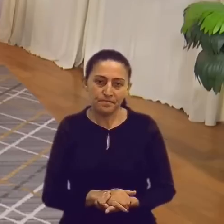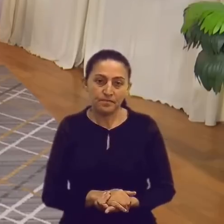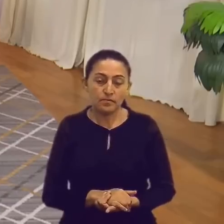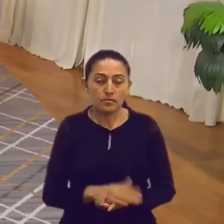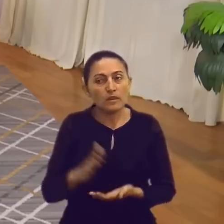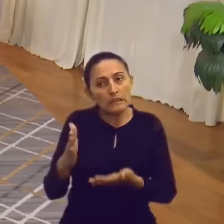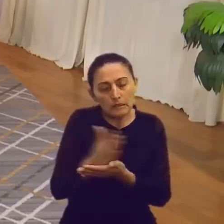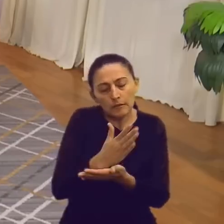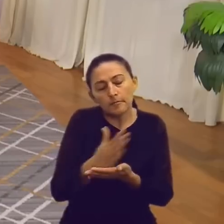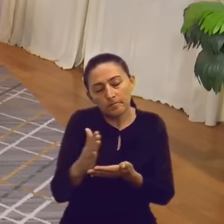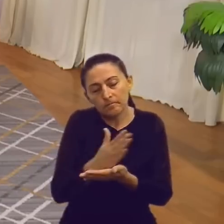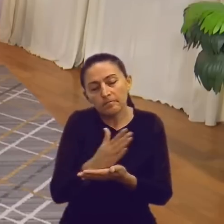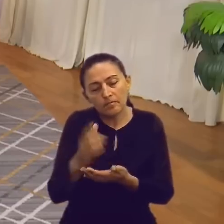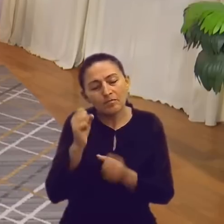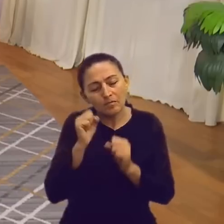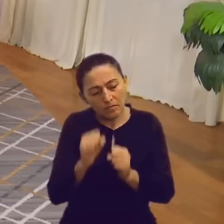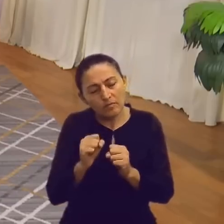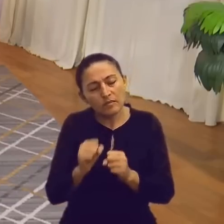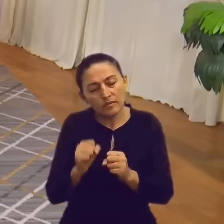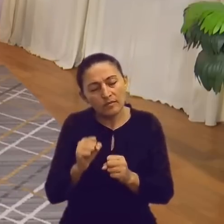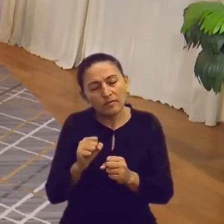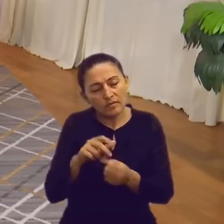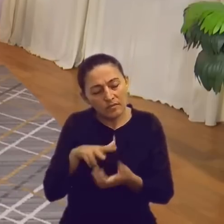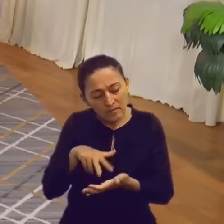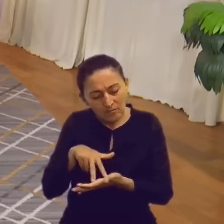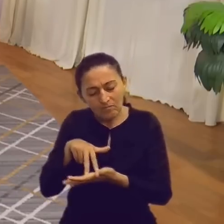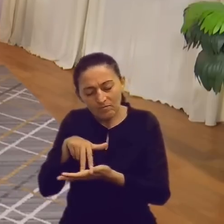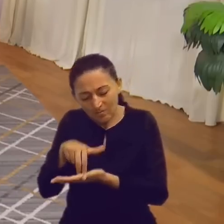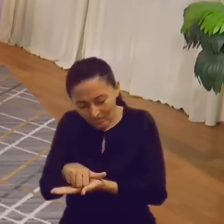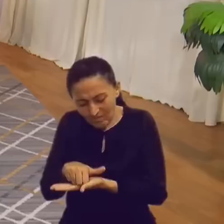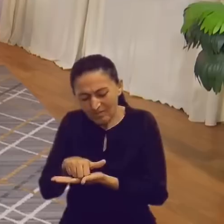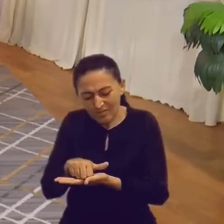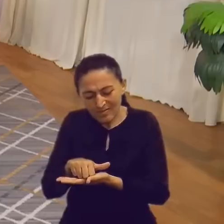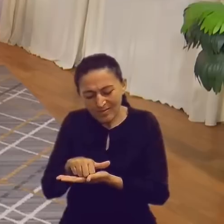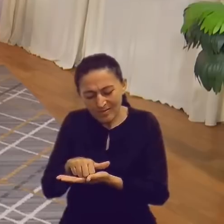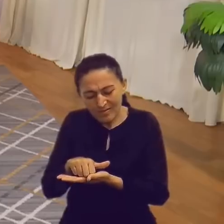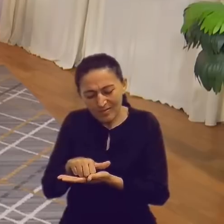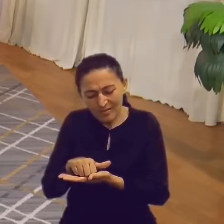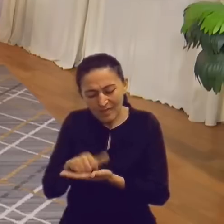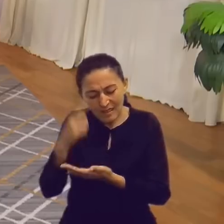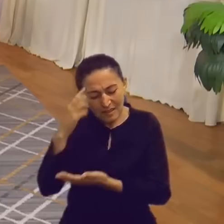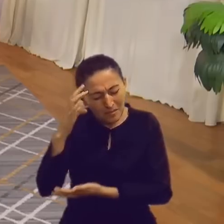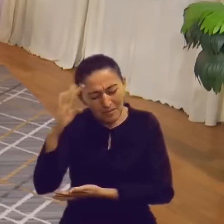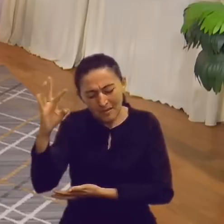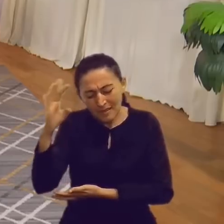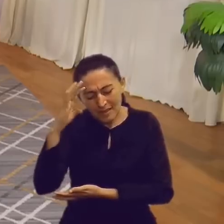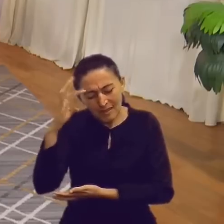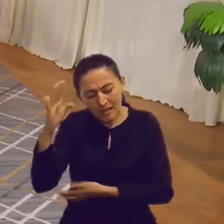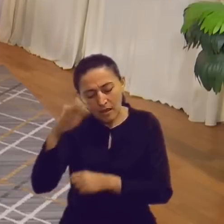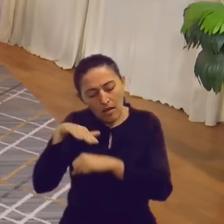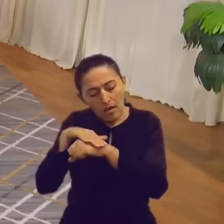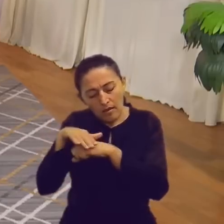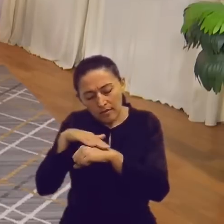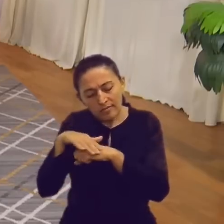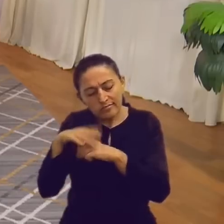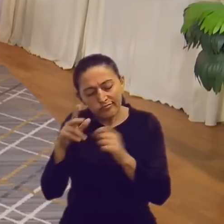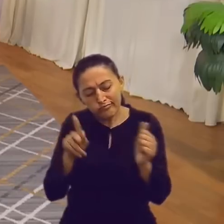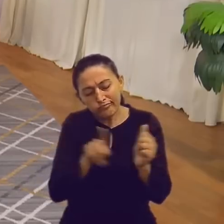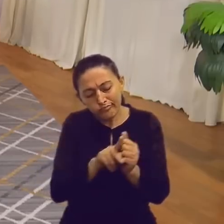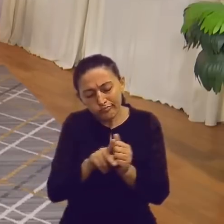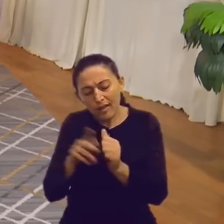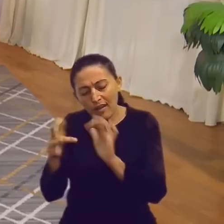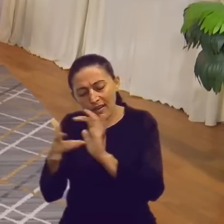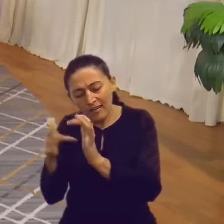Talvez você pode dobrar os seus joelhos, imaginar aquela conversa de Jesus com Pedro à